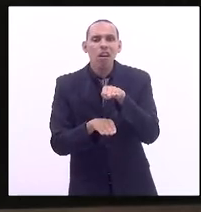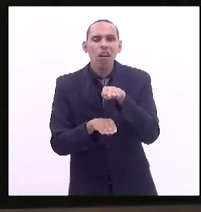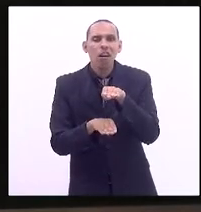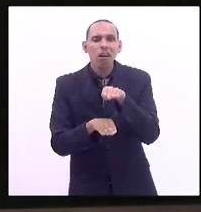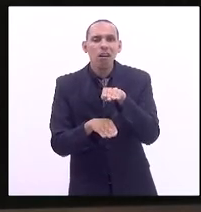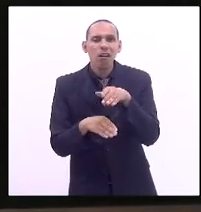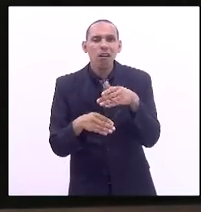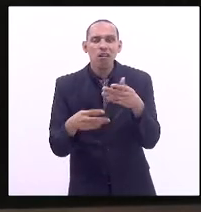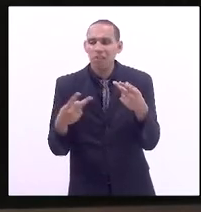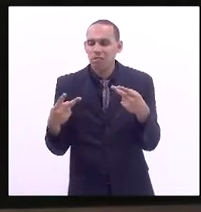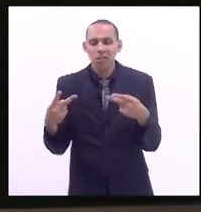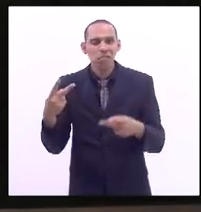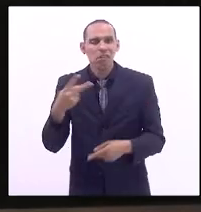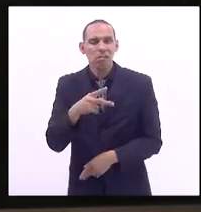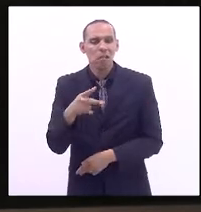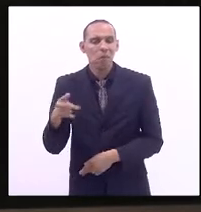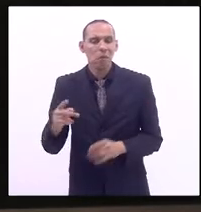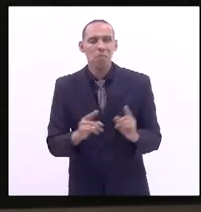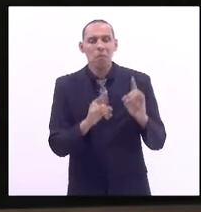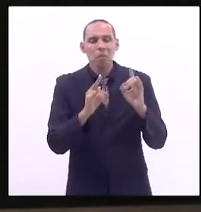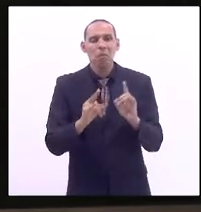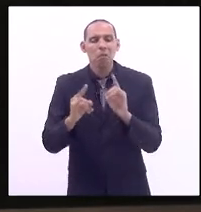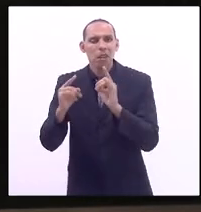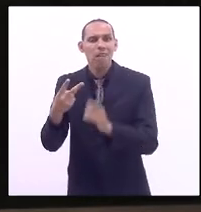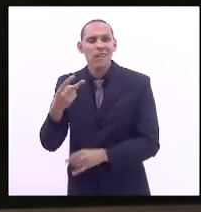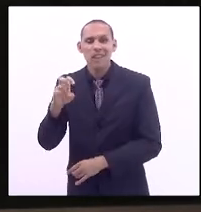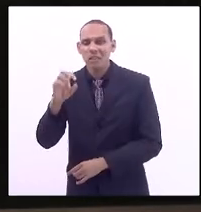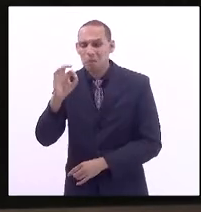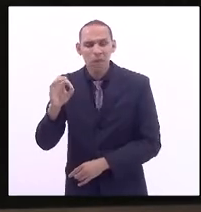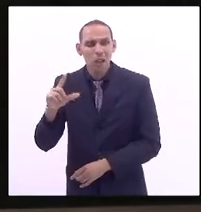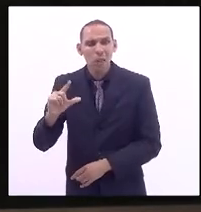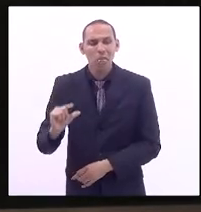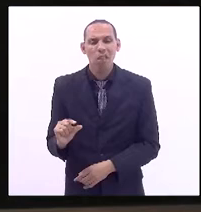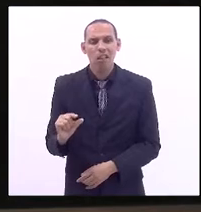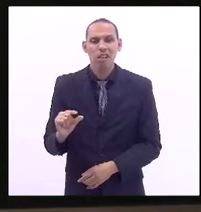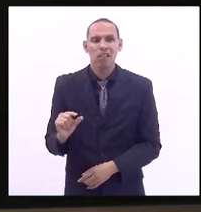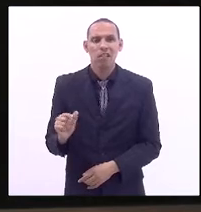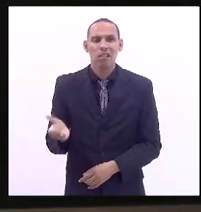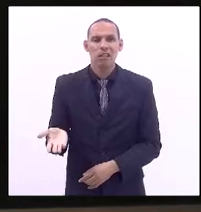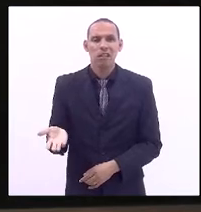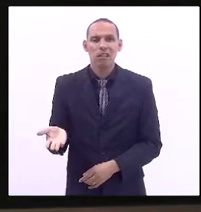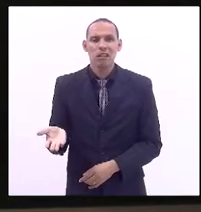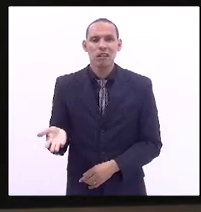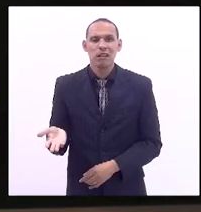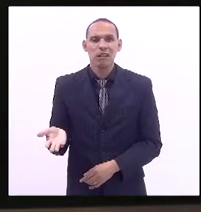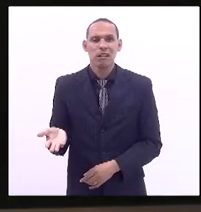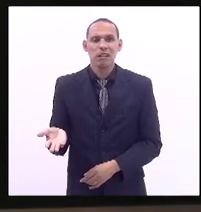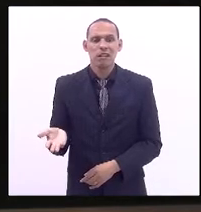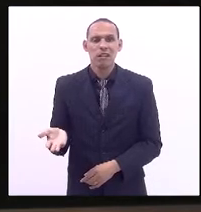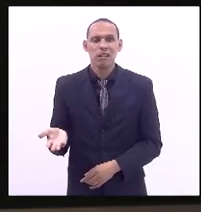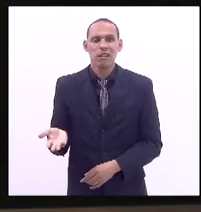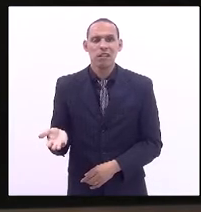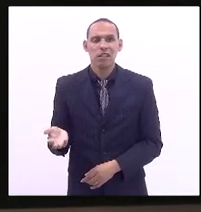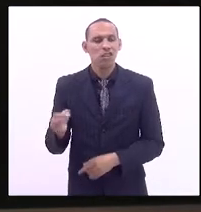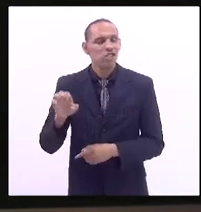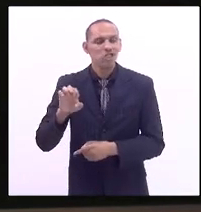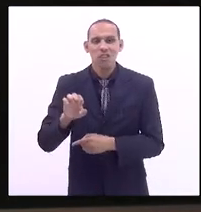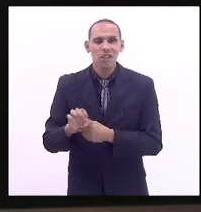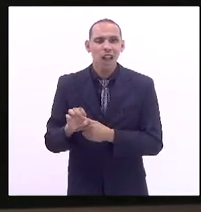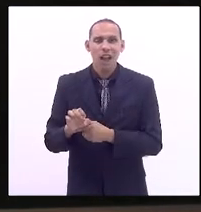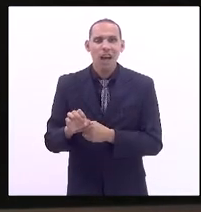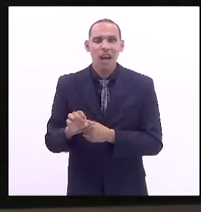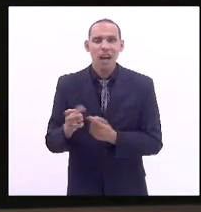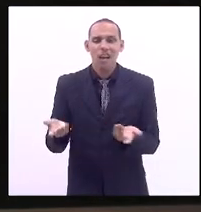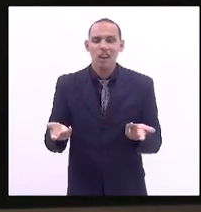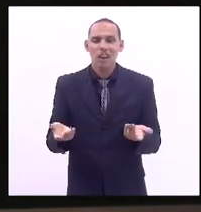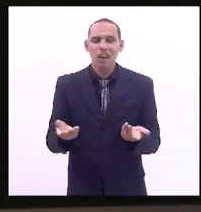dos imóveis né 25% menor do que o avaliado o estado se